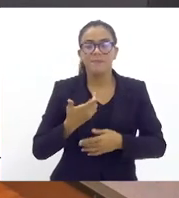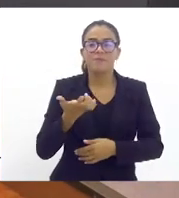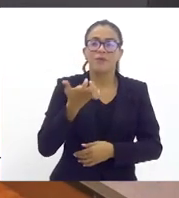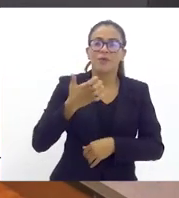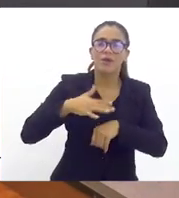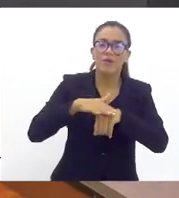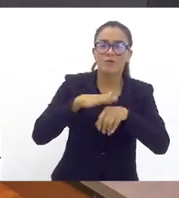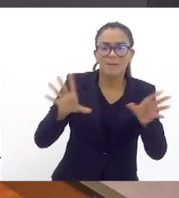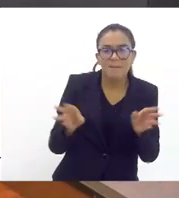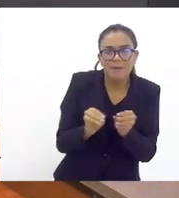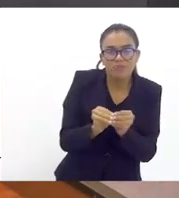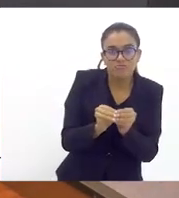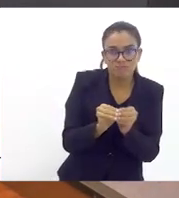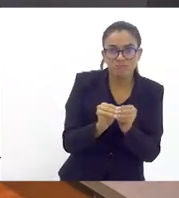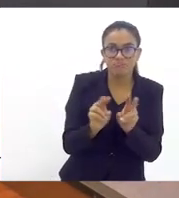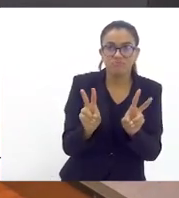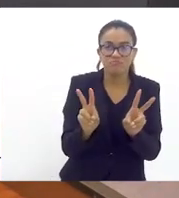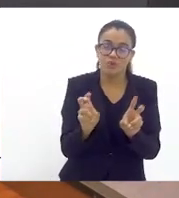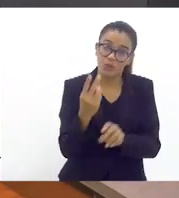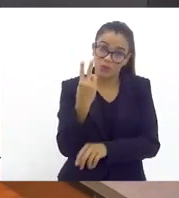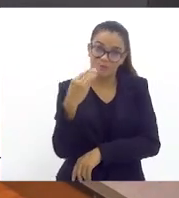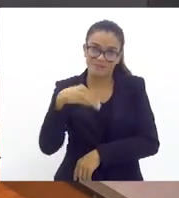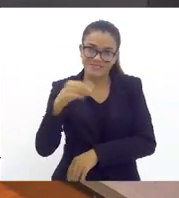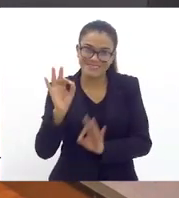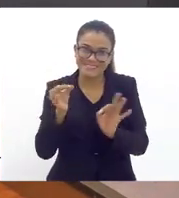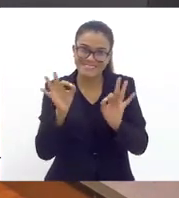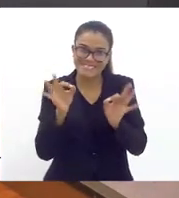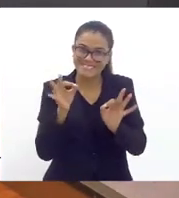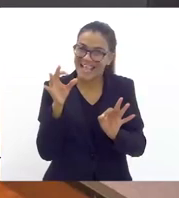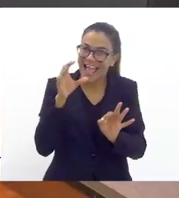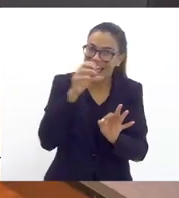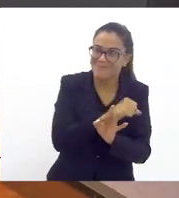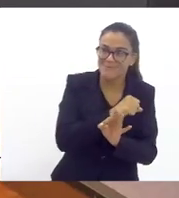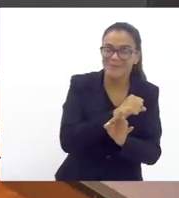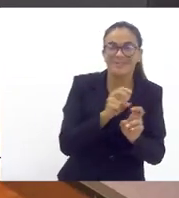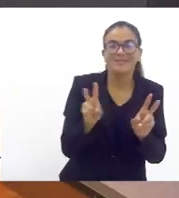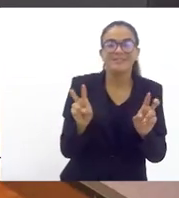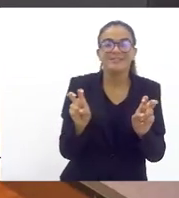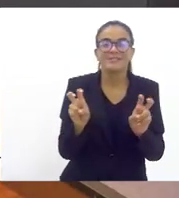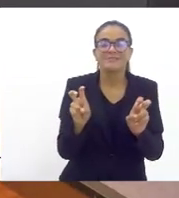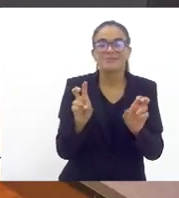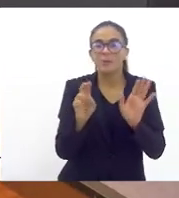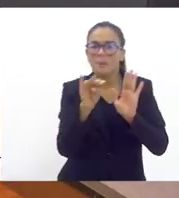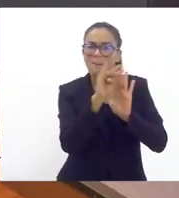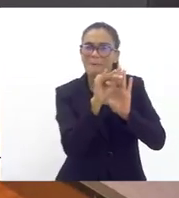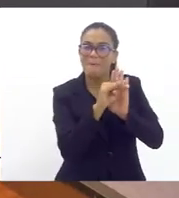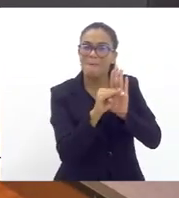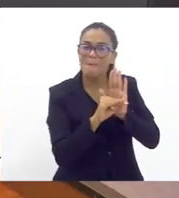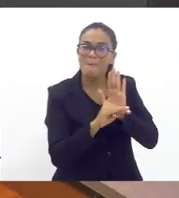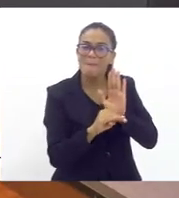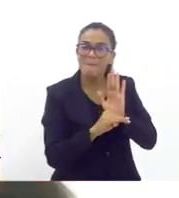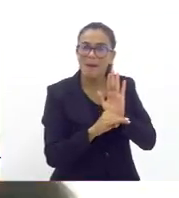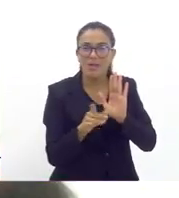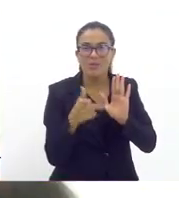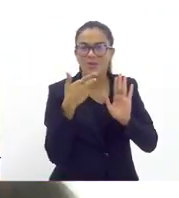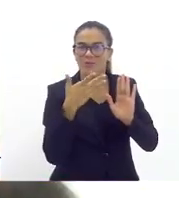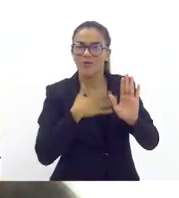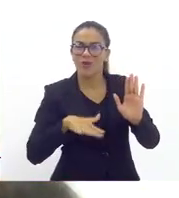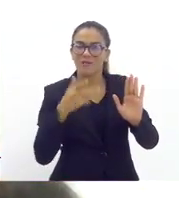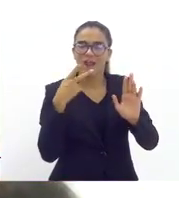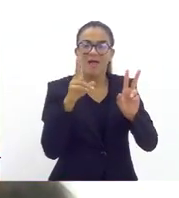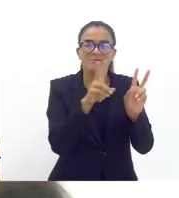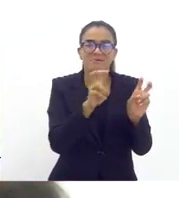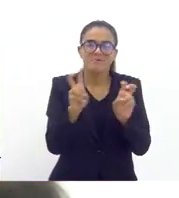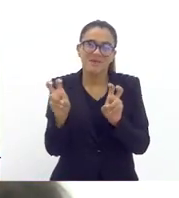falar brevemente, né, porque são 2 minutos, então vai ser bem, um pouco rápido, sobre essa pauta, que eu não gosto de chamar de tema,